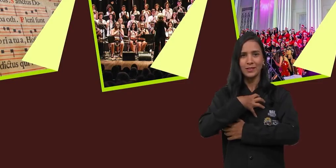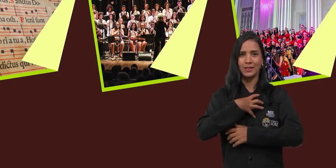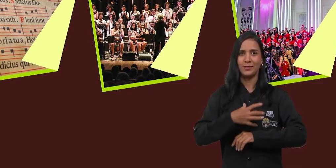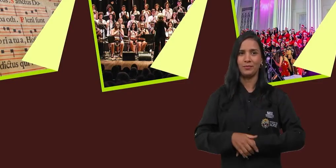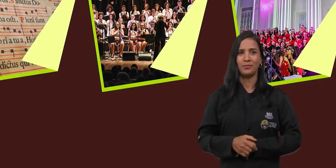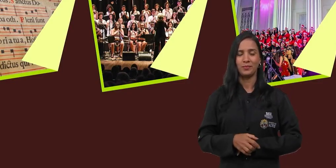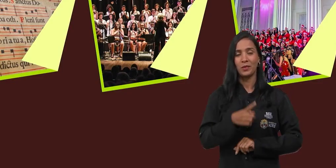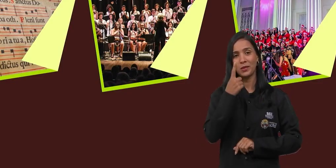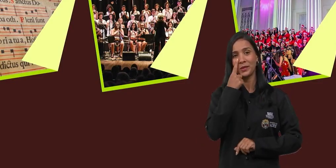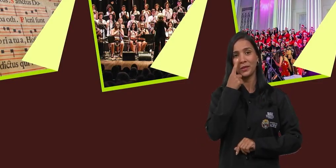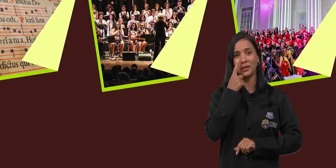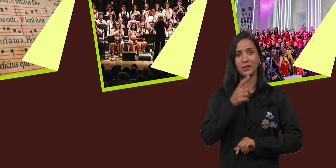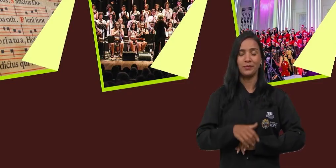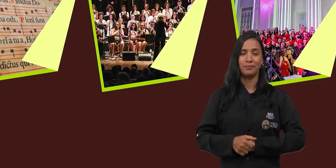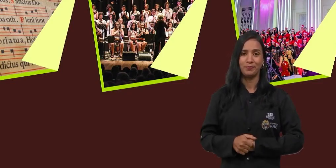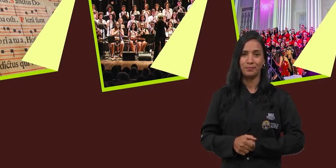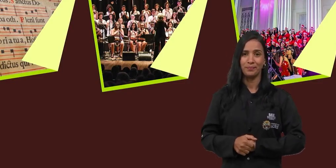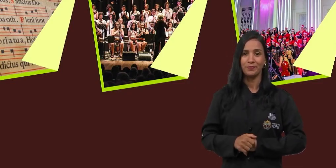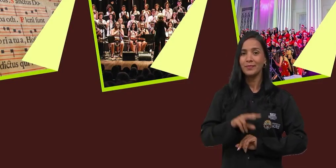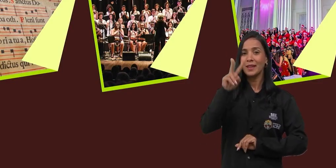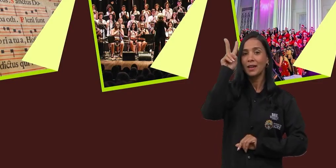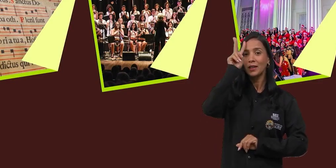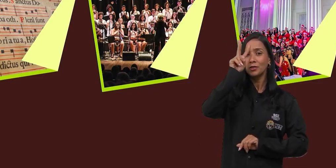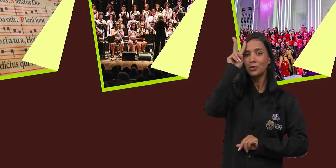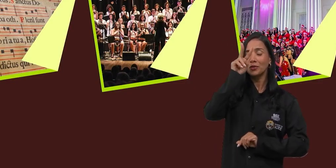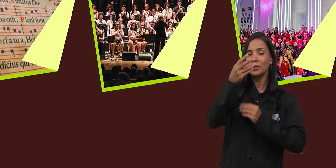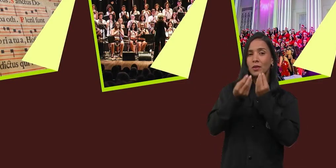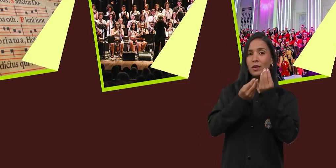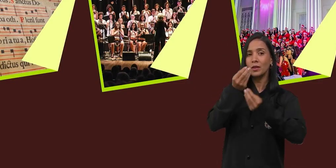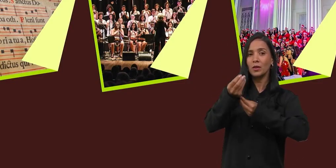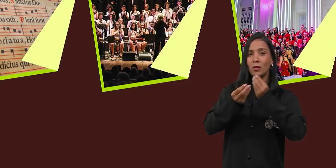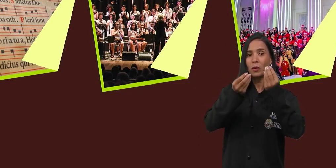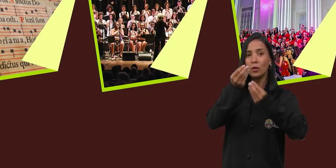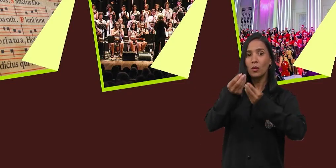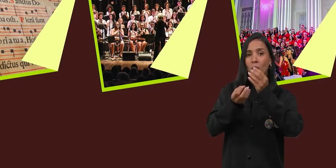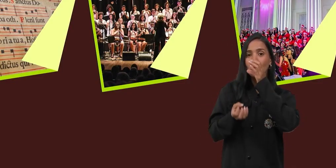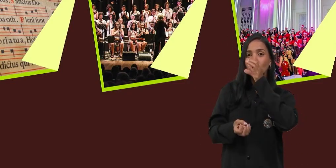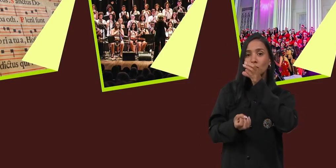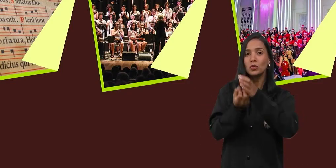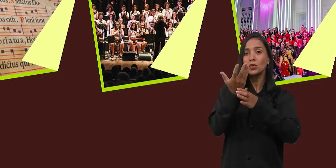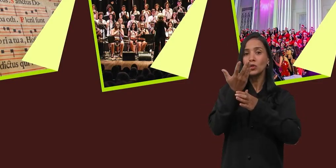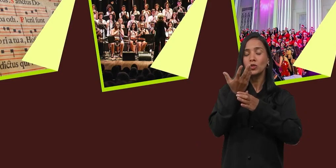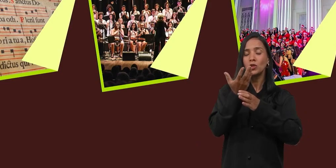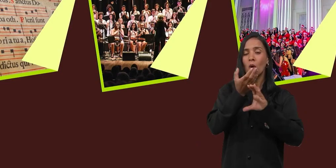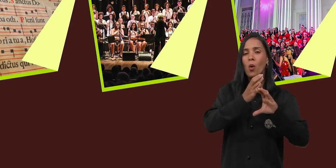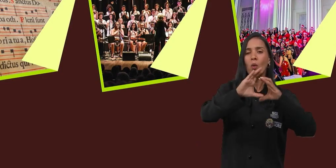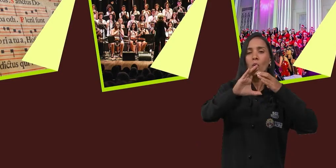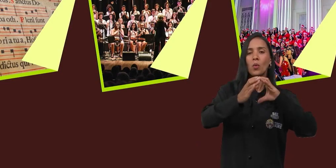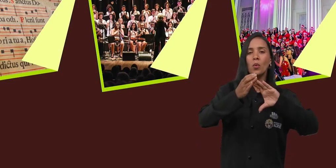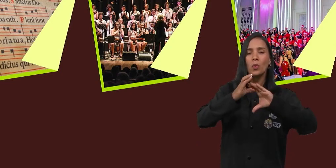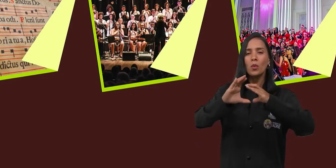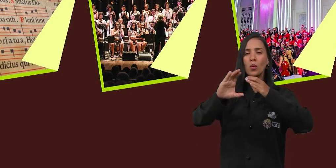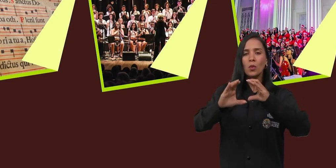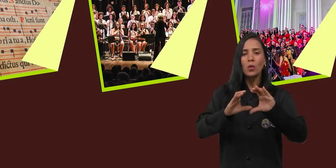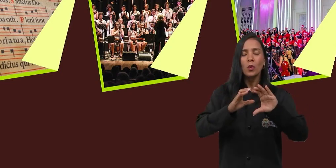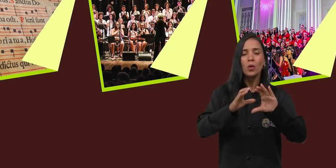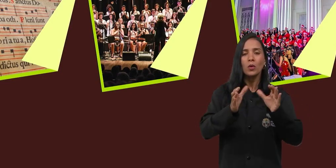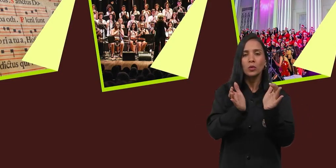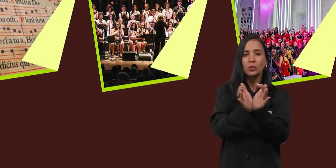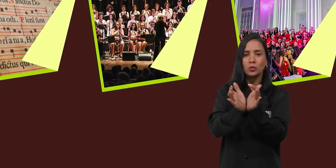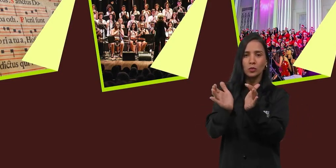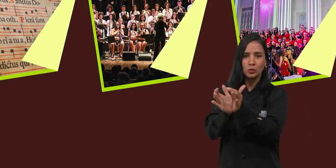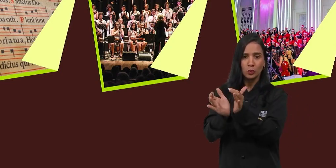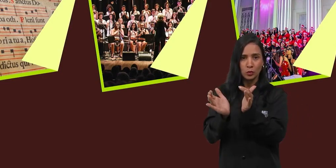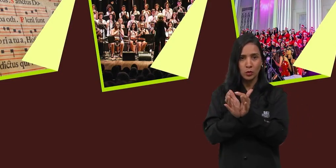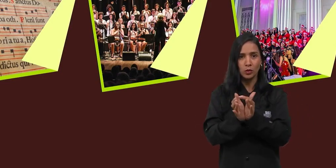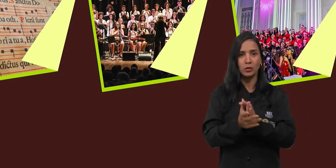pouco da história com relação ao canto coral, que começou lá com o canto gregoriano,